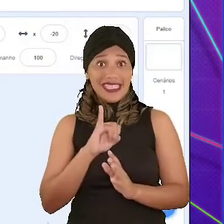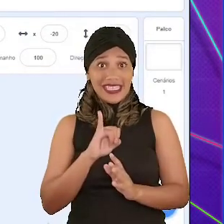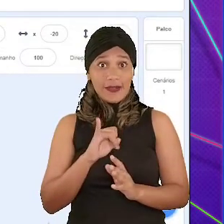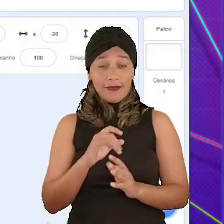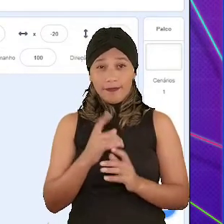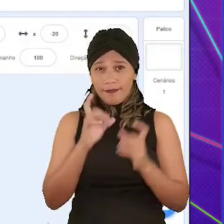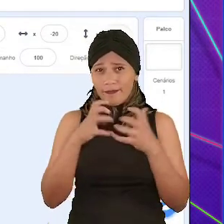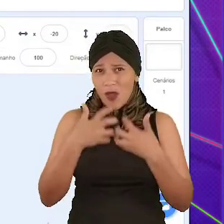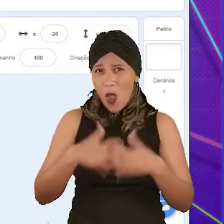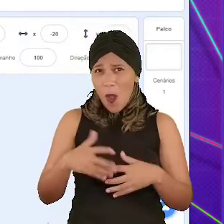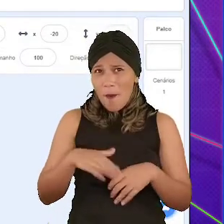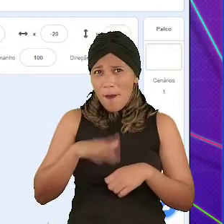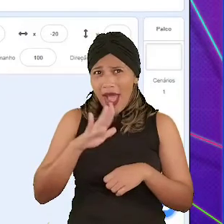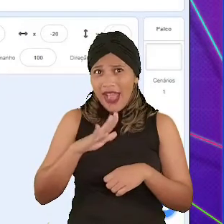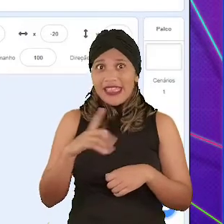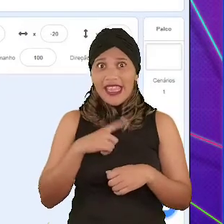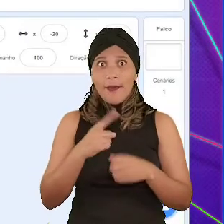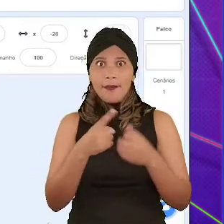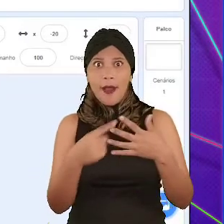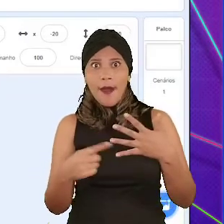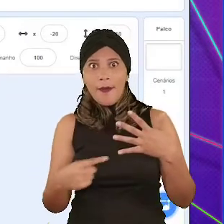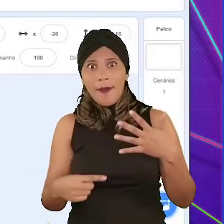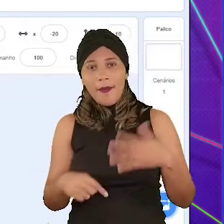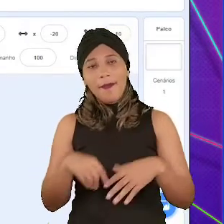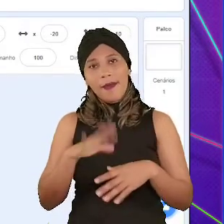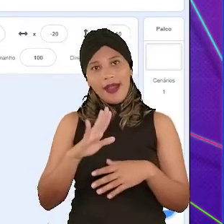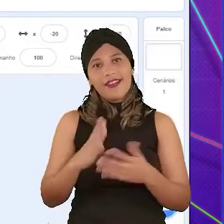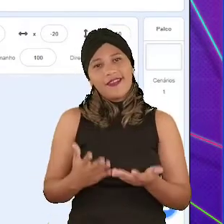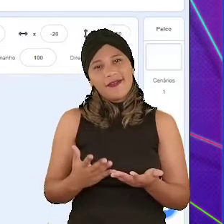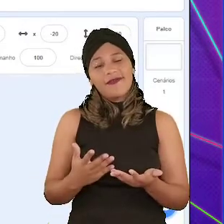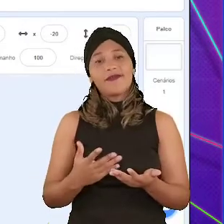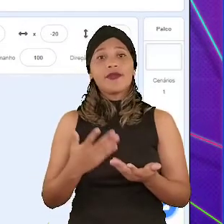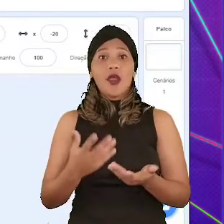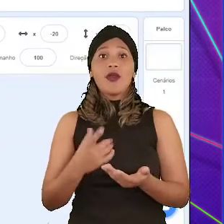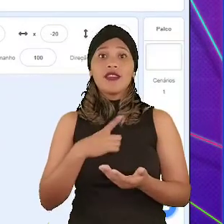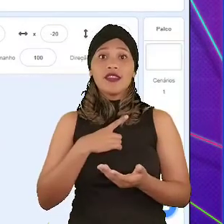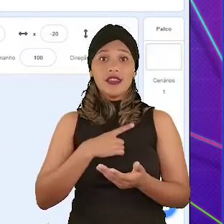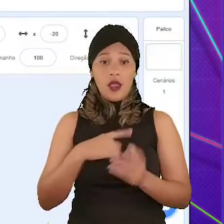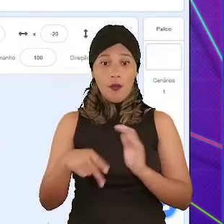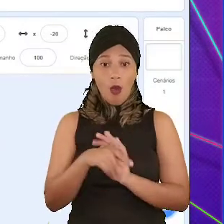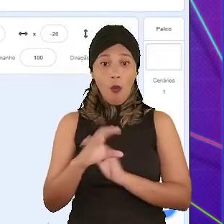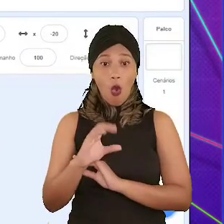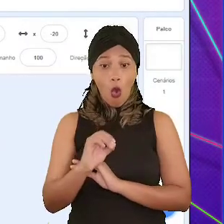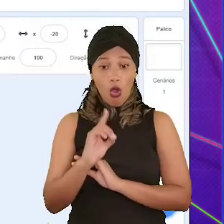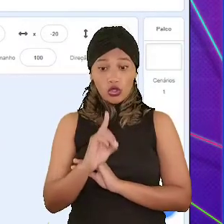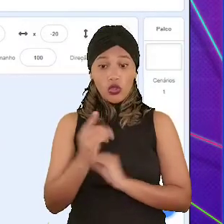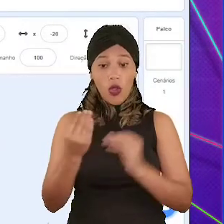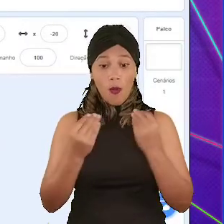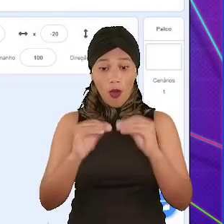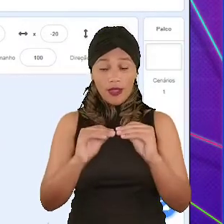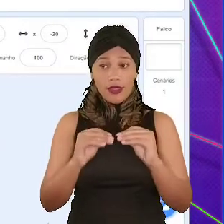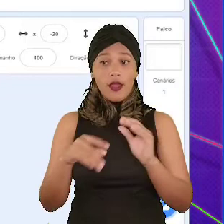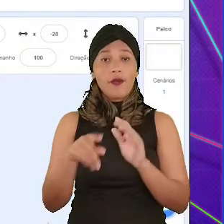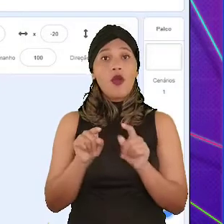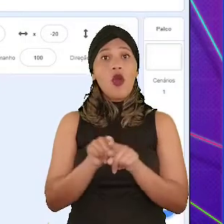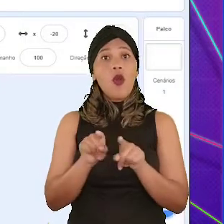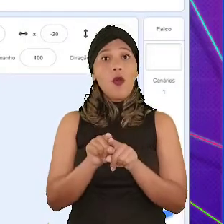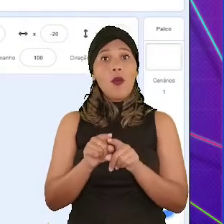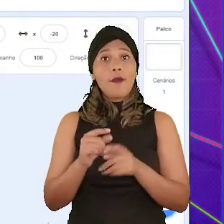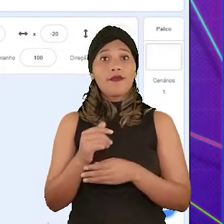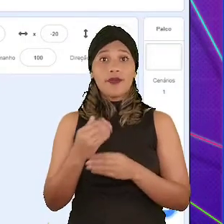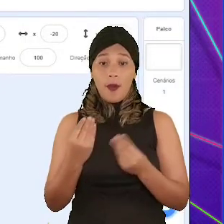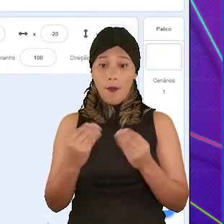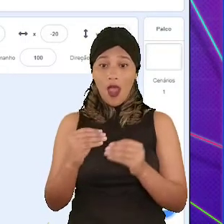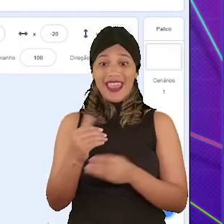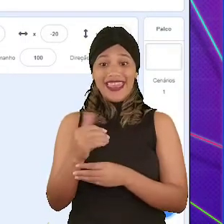nosso personagem mas caso fosse assim teríamos uma movimentação muito mais fluida do nosso personagens quando a gente estiver com o código Vamos colocar